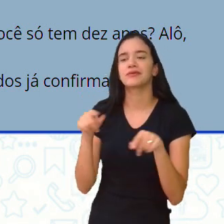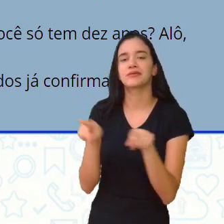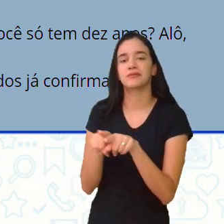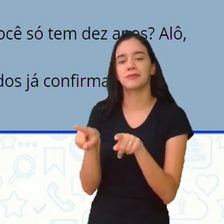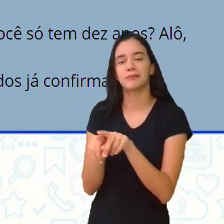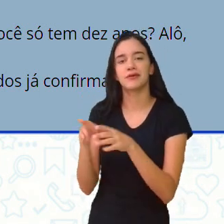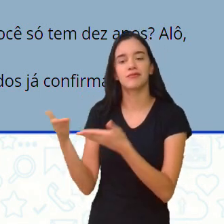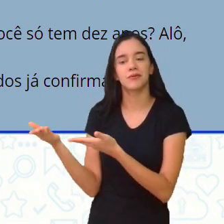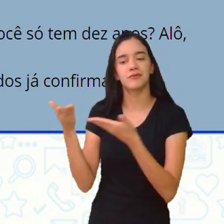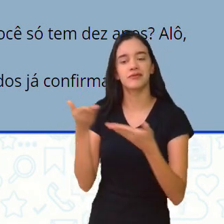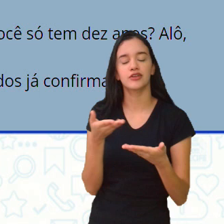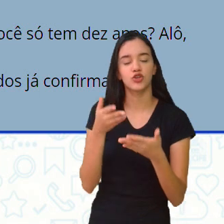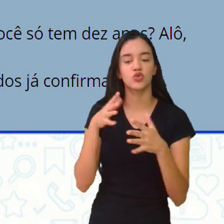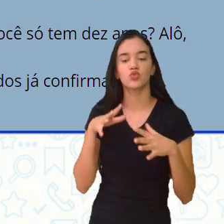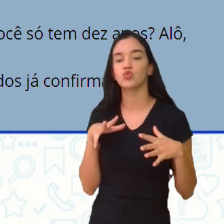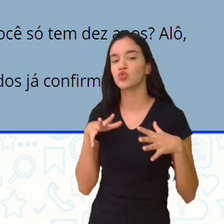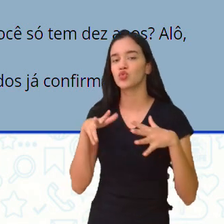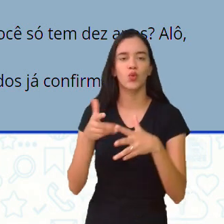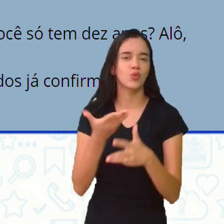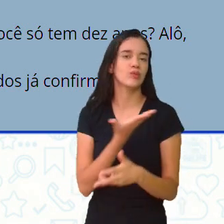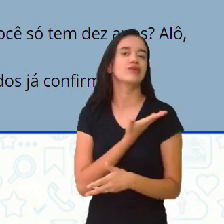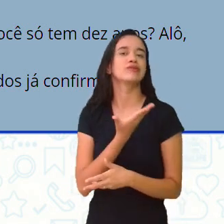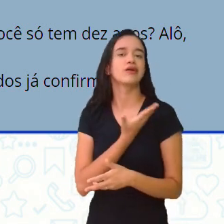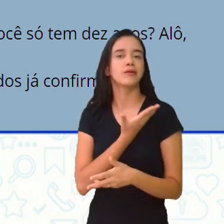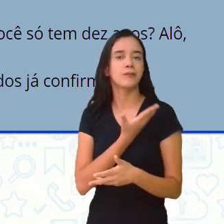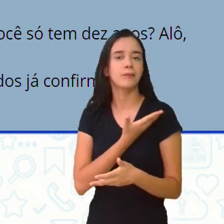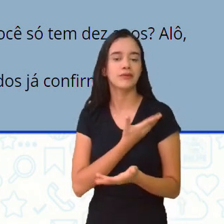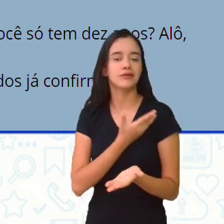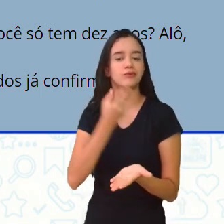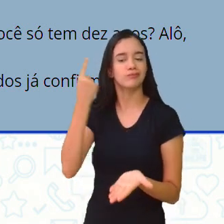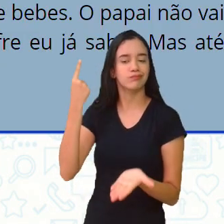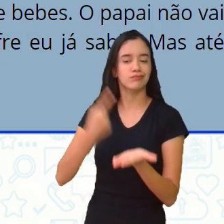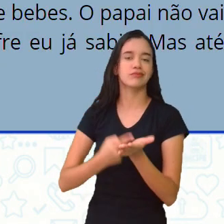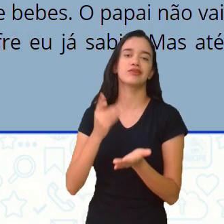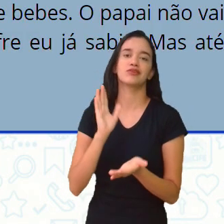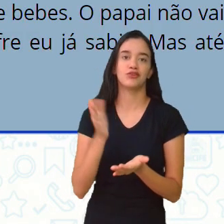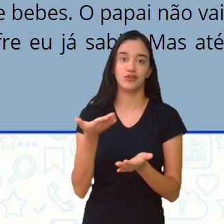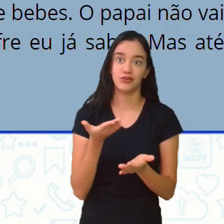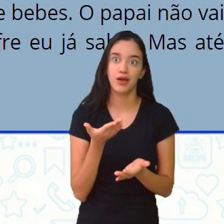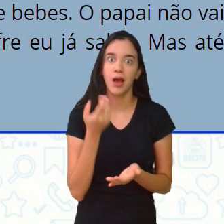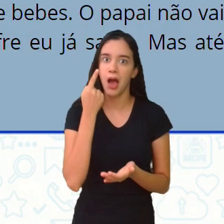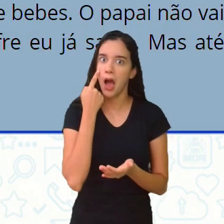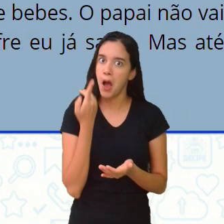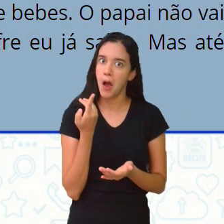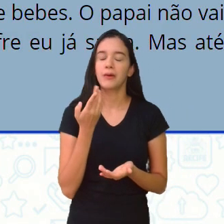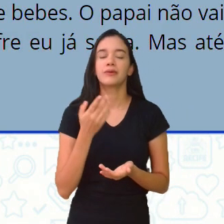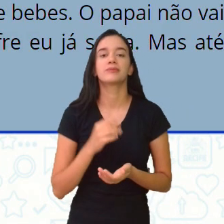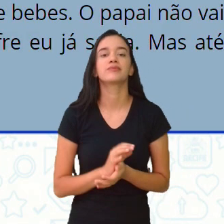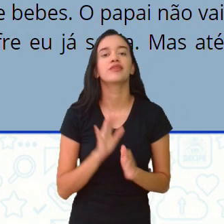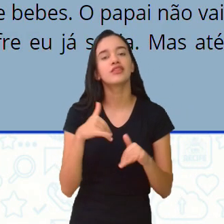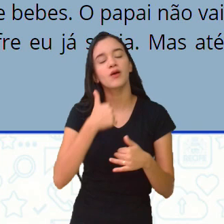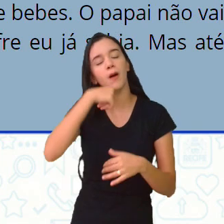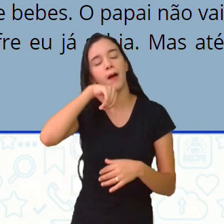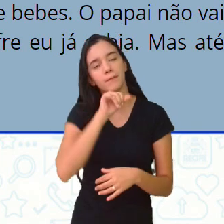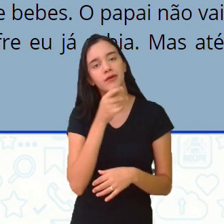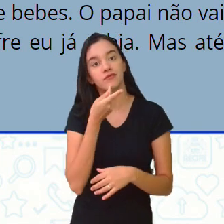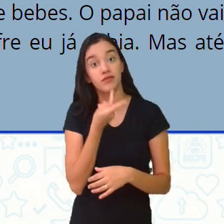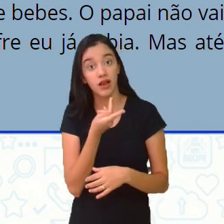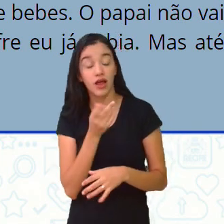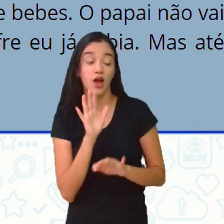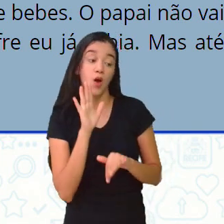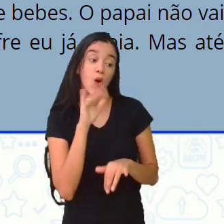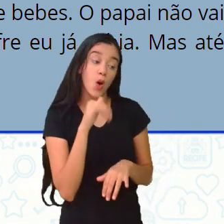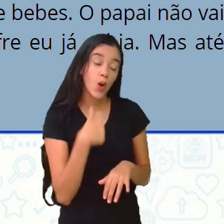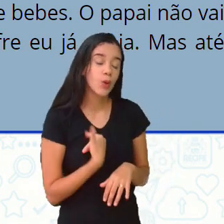convidados e todos já confirmaram presença. Olha que rolo. A mãe fala: Carol,